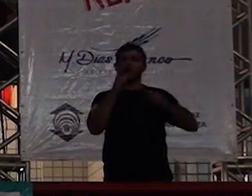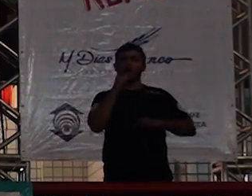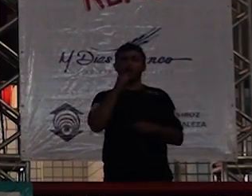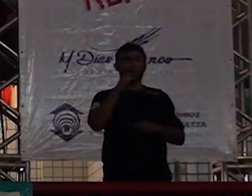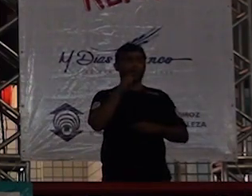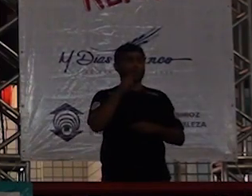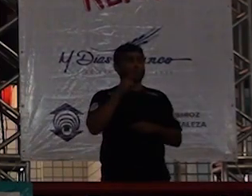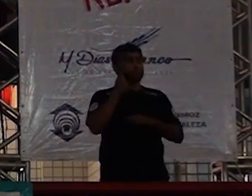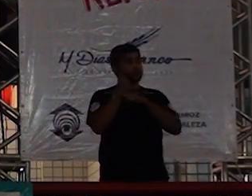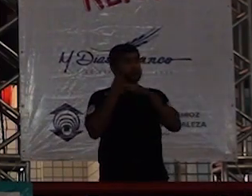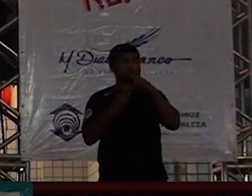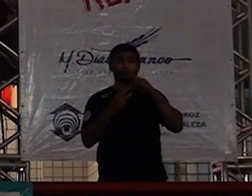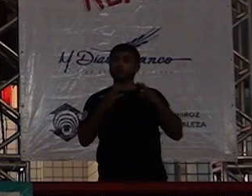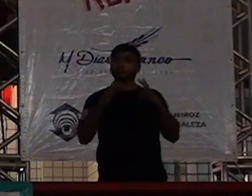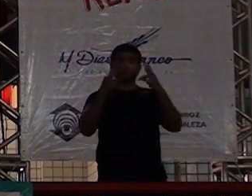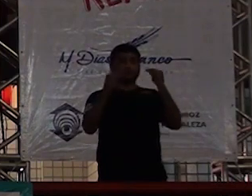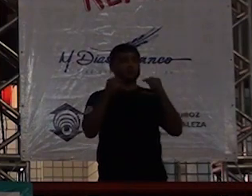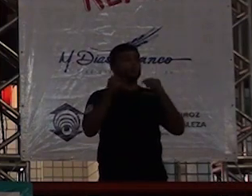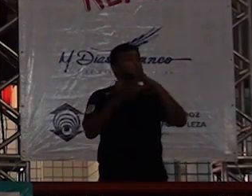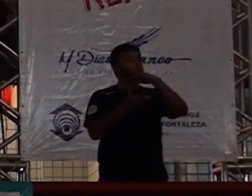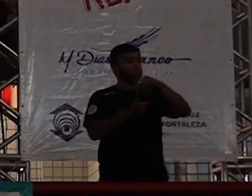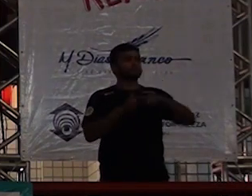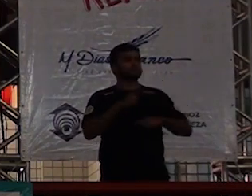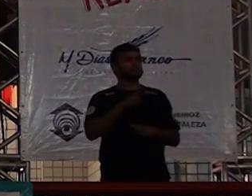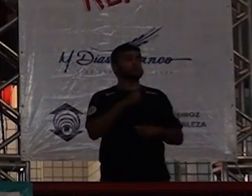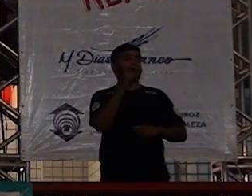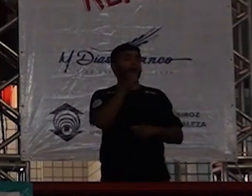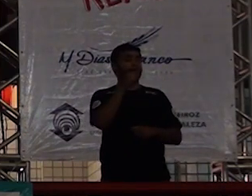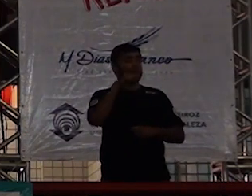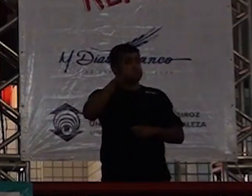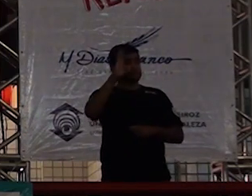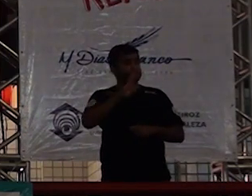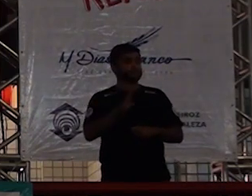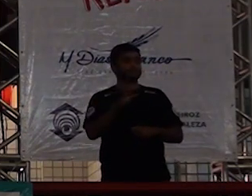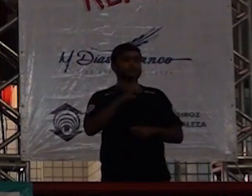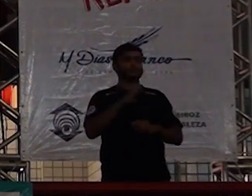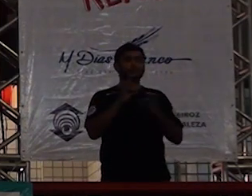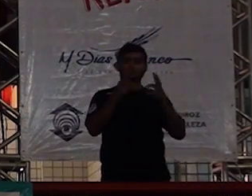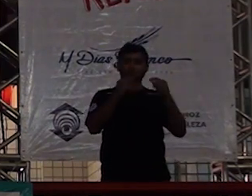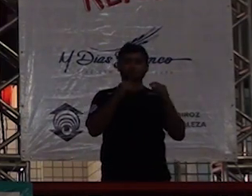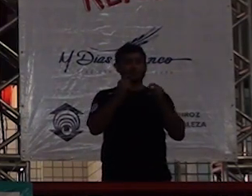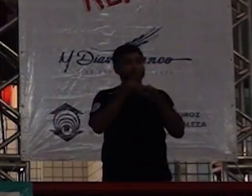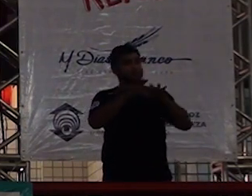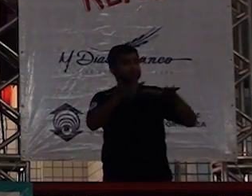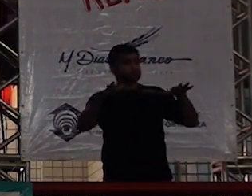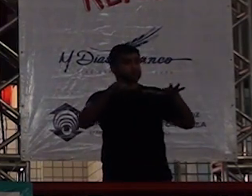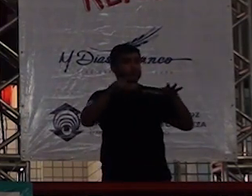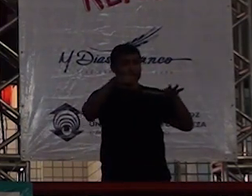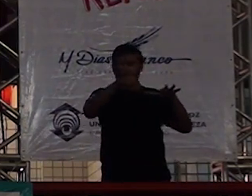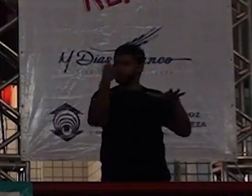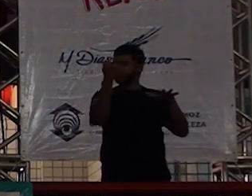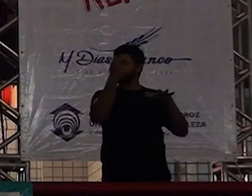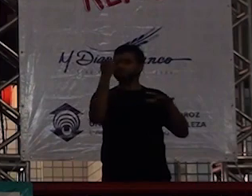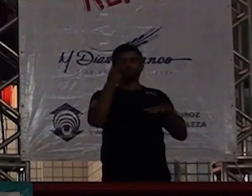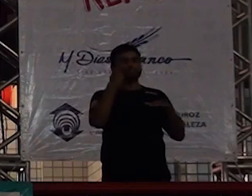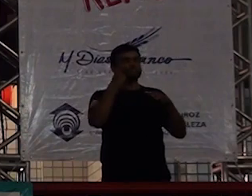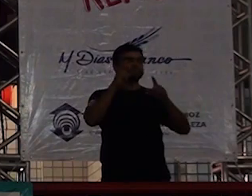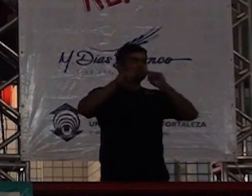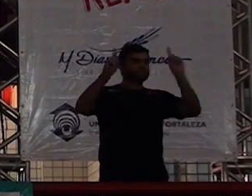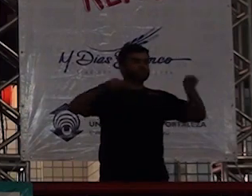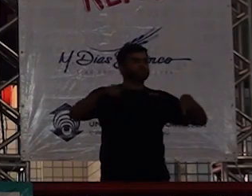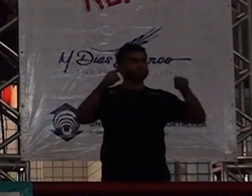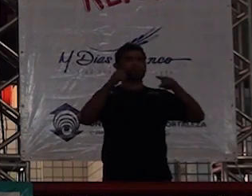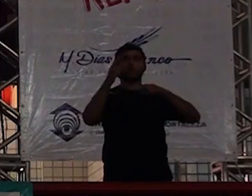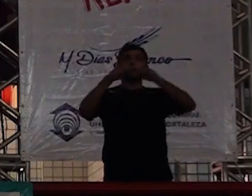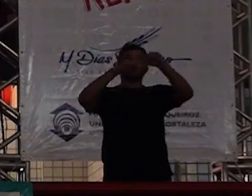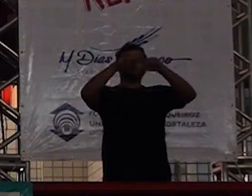mundo. Projetos brasileiros de conservação da natureza e de recursos hídricos são referência para inspirar projetos em